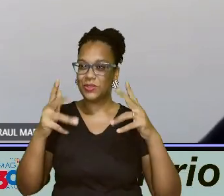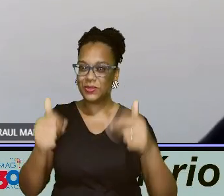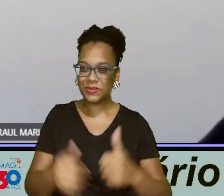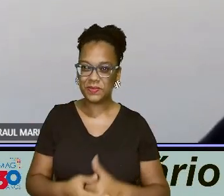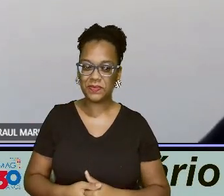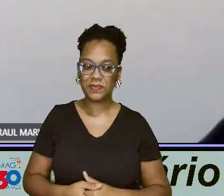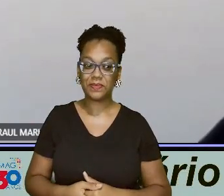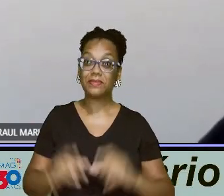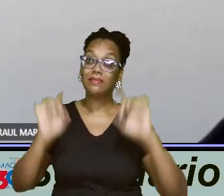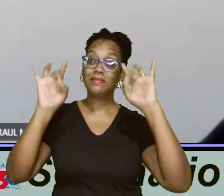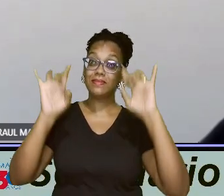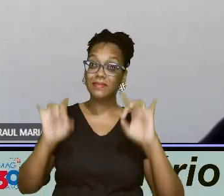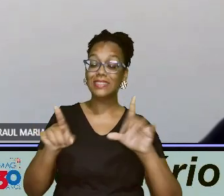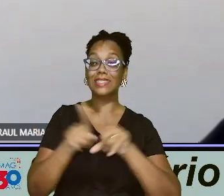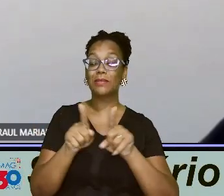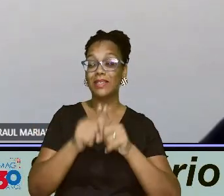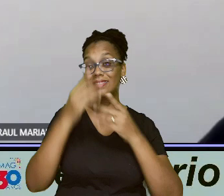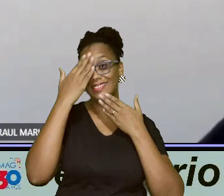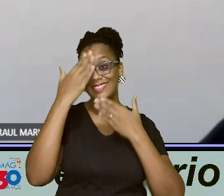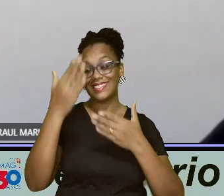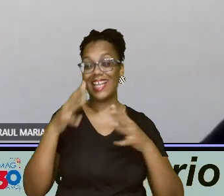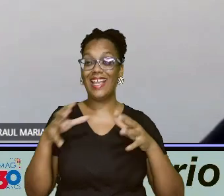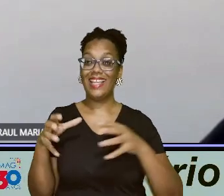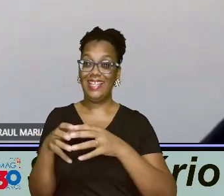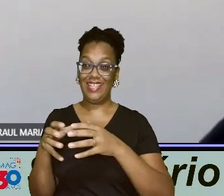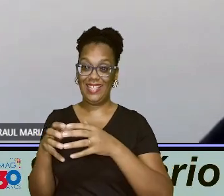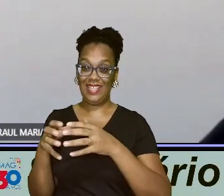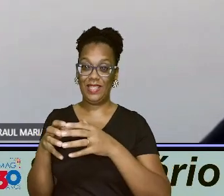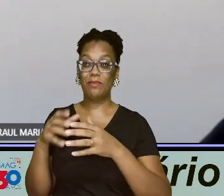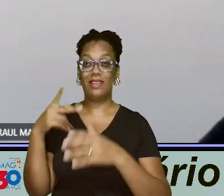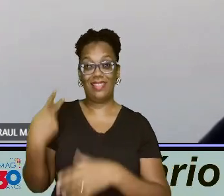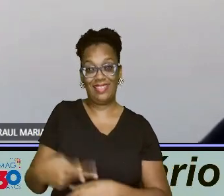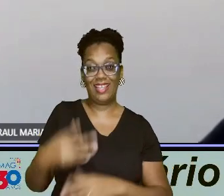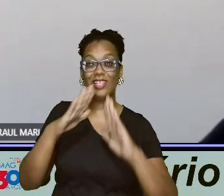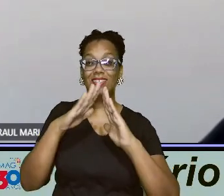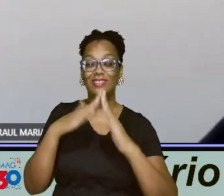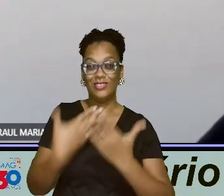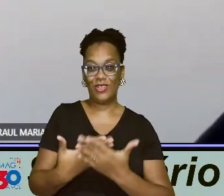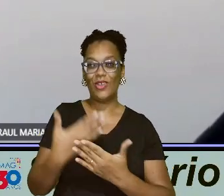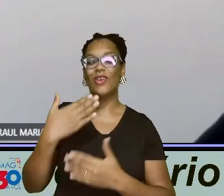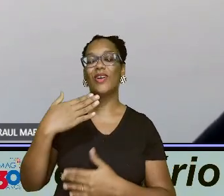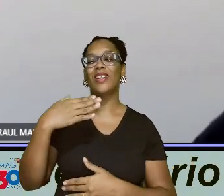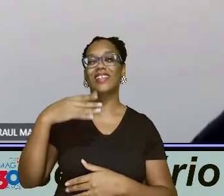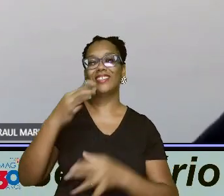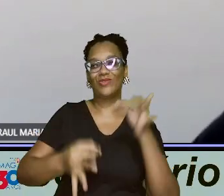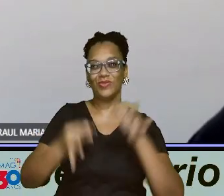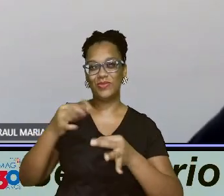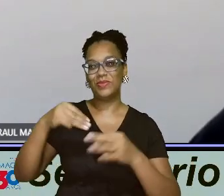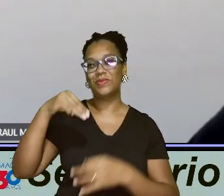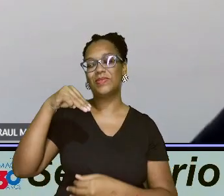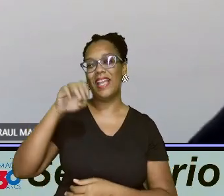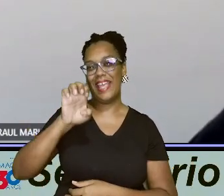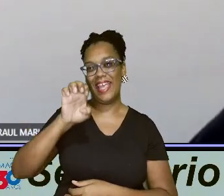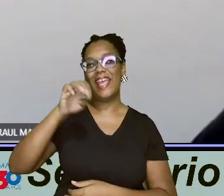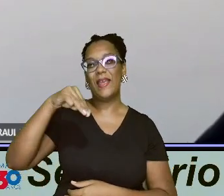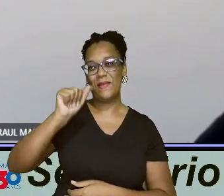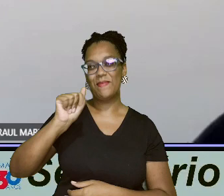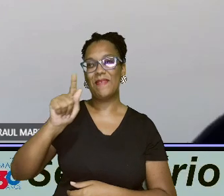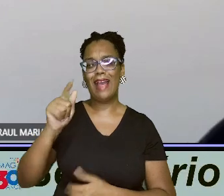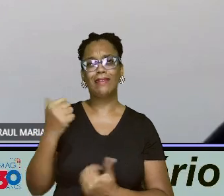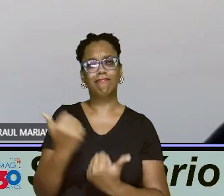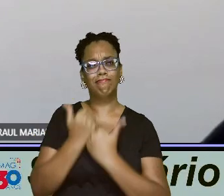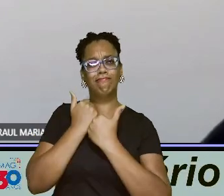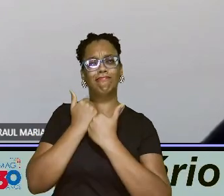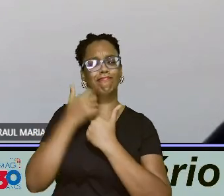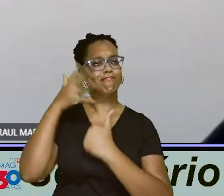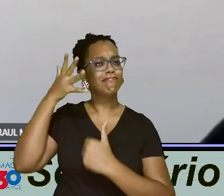também um agradecimento à equipe da Escola de Magistrados, que sempre esteve presente, nos auxiliando com os maiores, todos os detalhes,